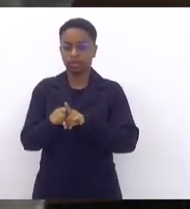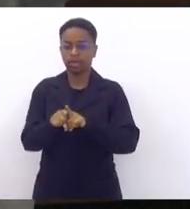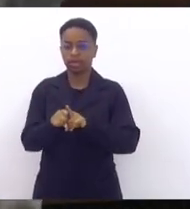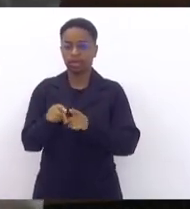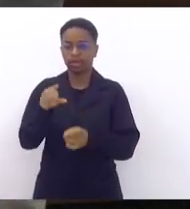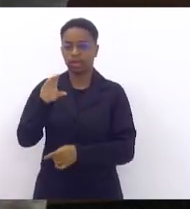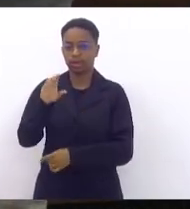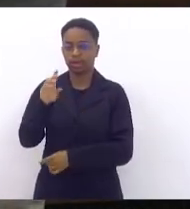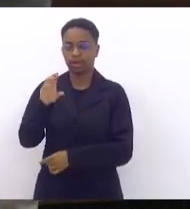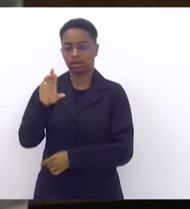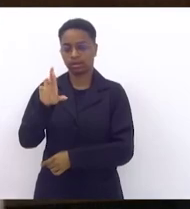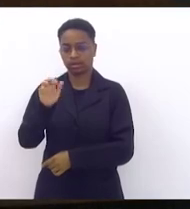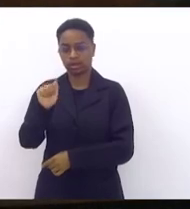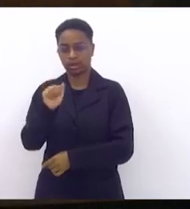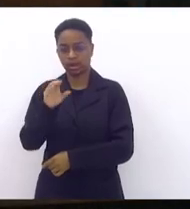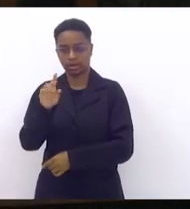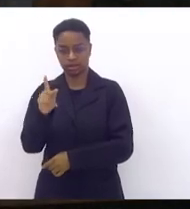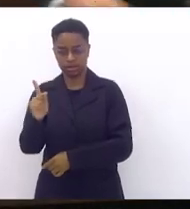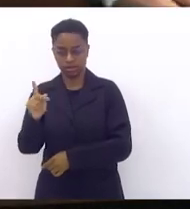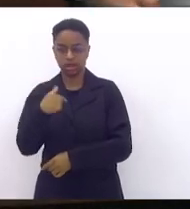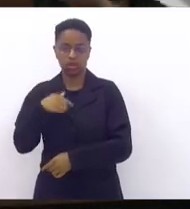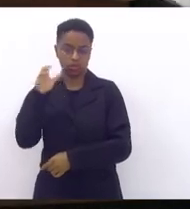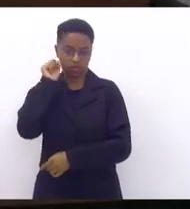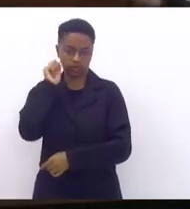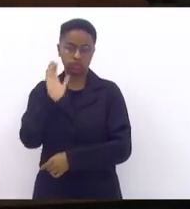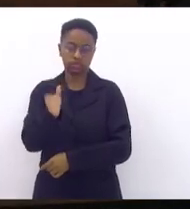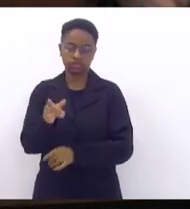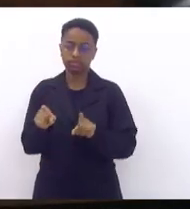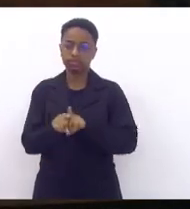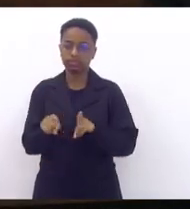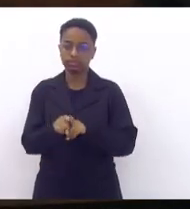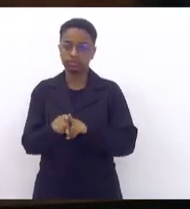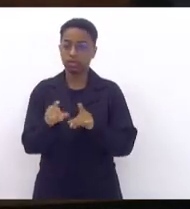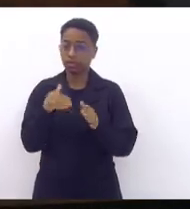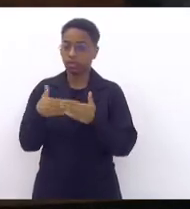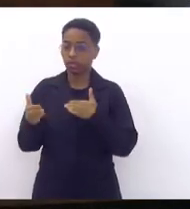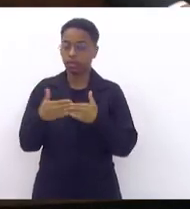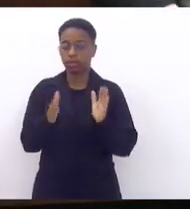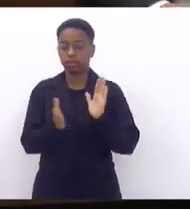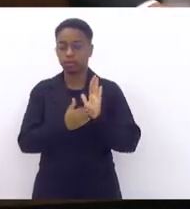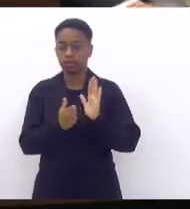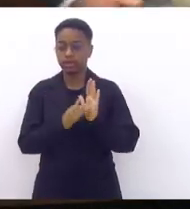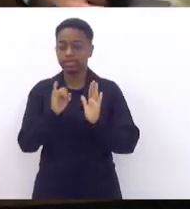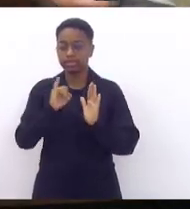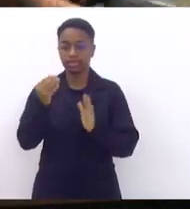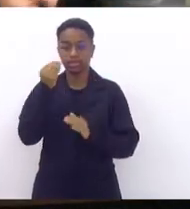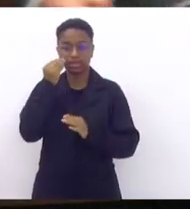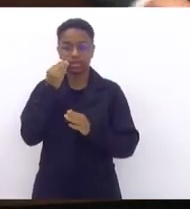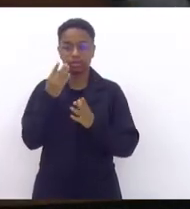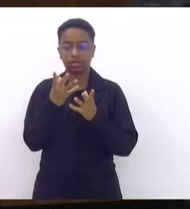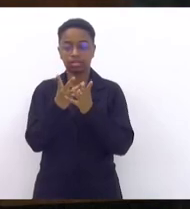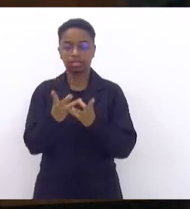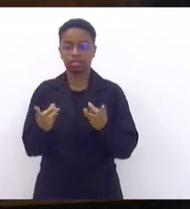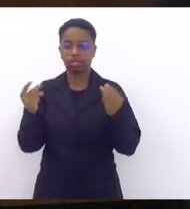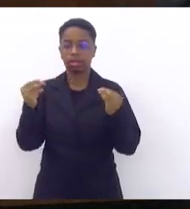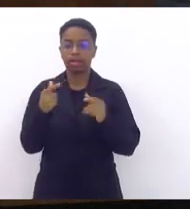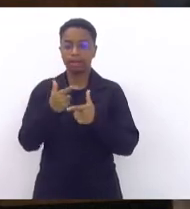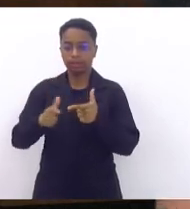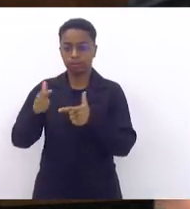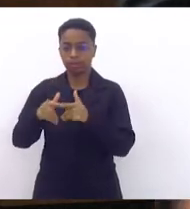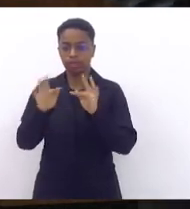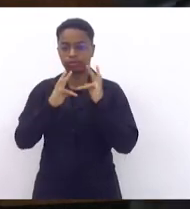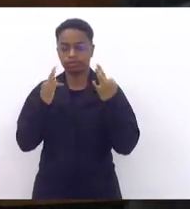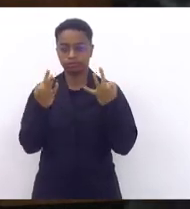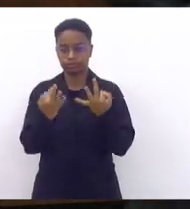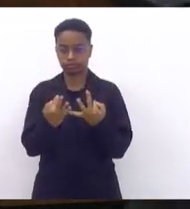essa sandice. Tudo que se propõe com vistas a atenuar as mazelas, os dramas das